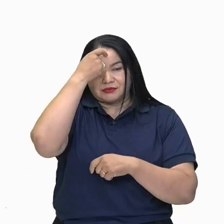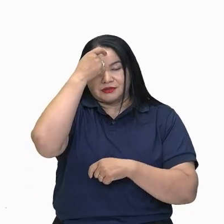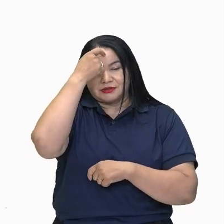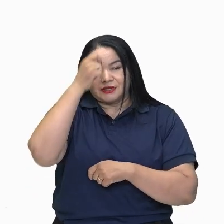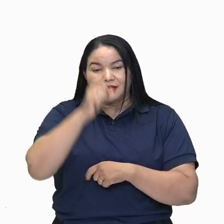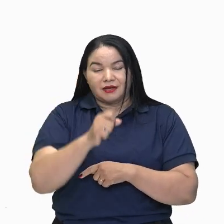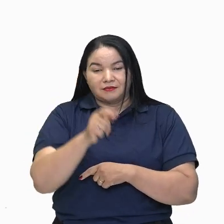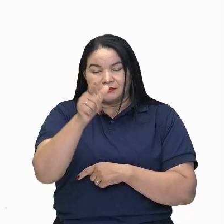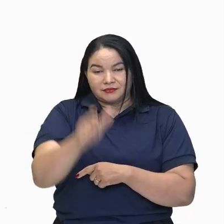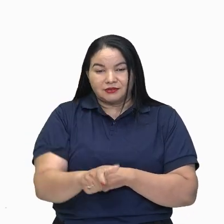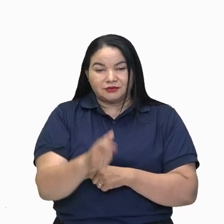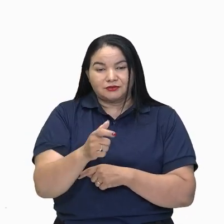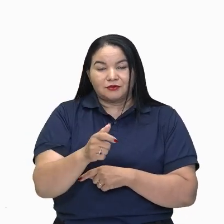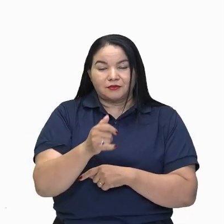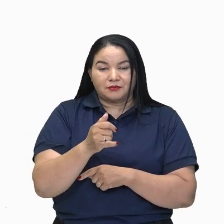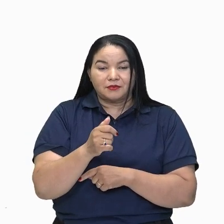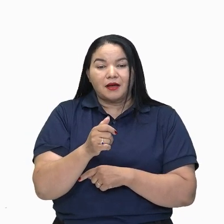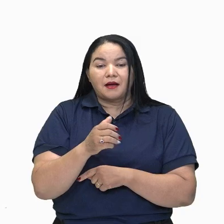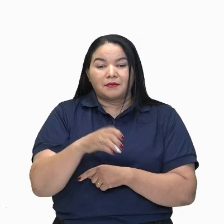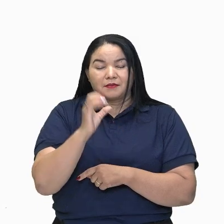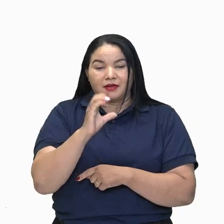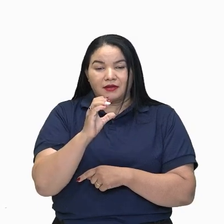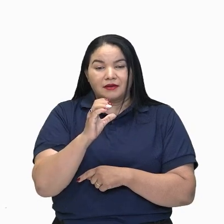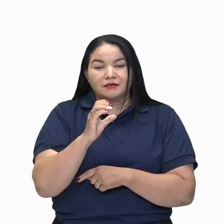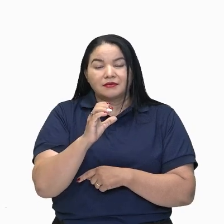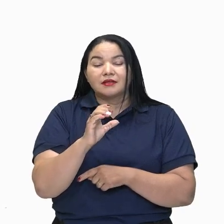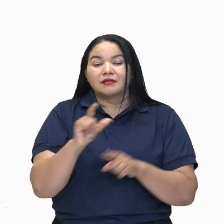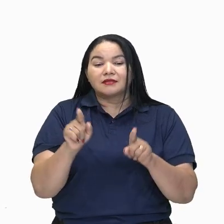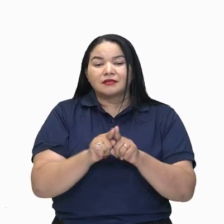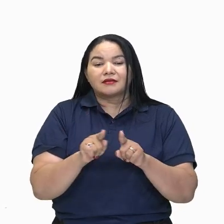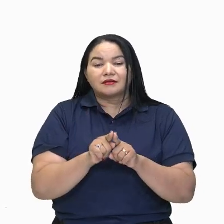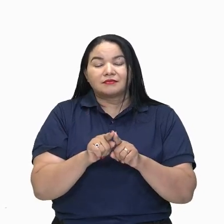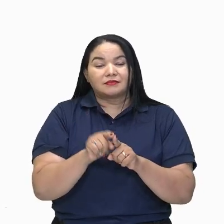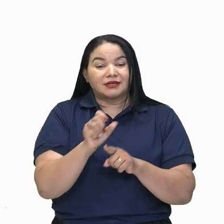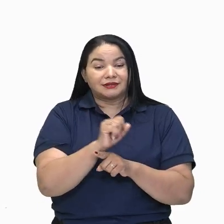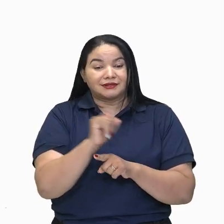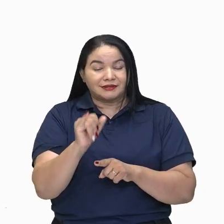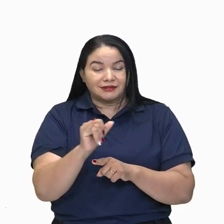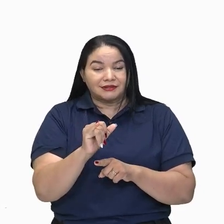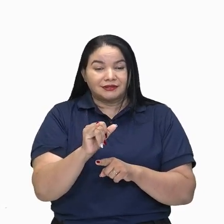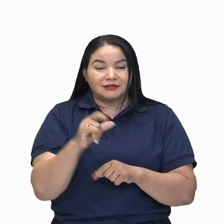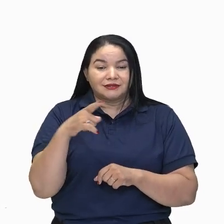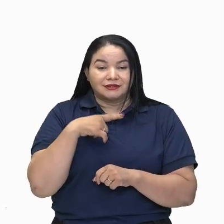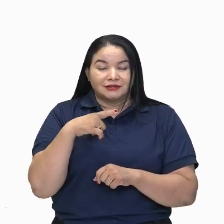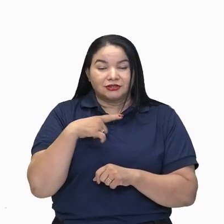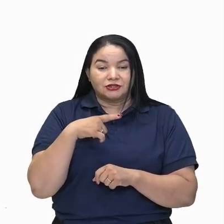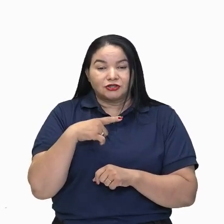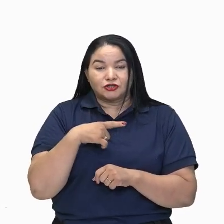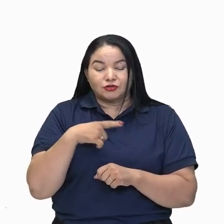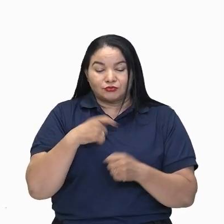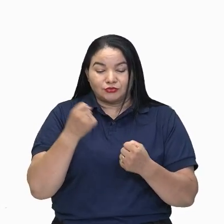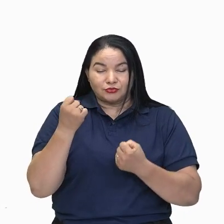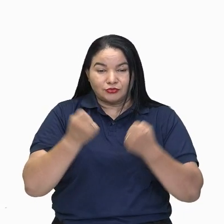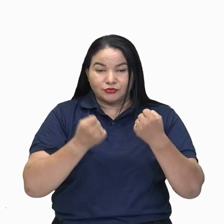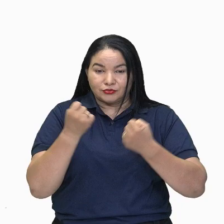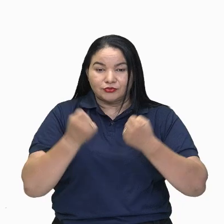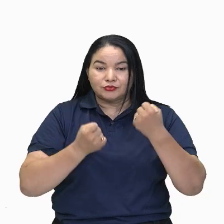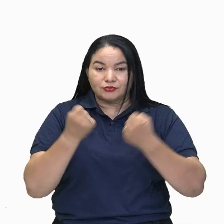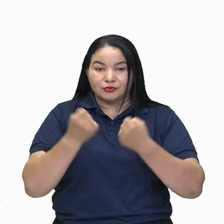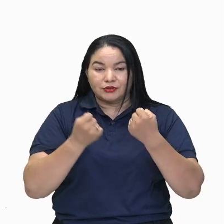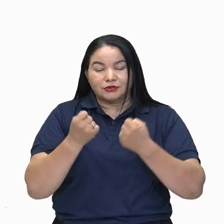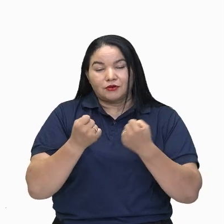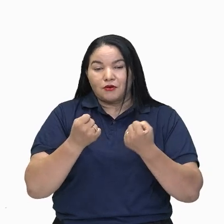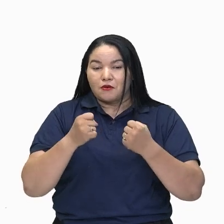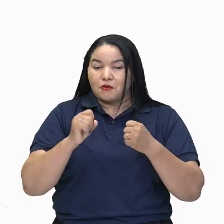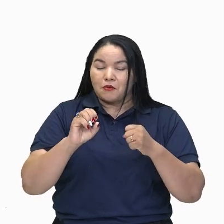que bebem, principalmente quando se trata de direção de automóvel, né? Que